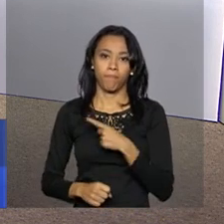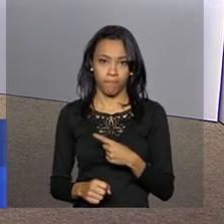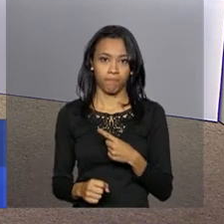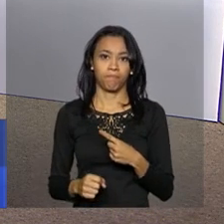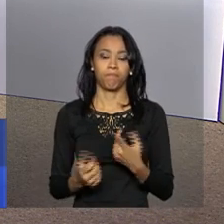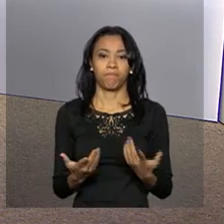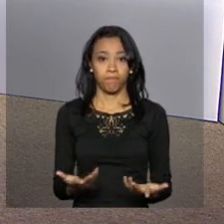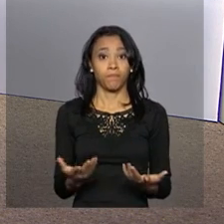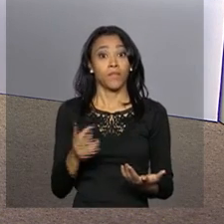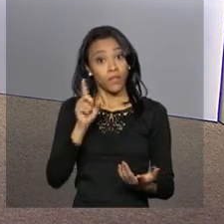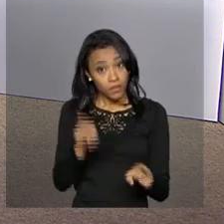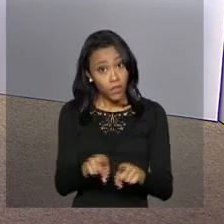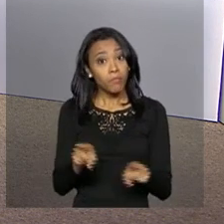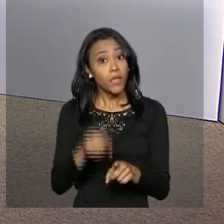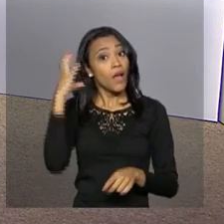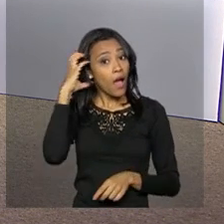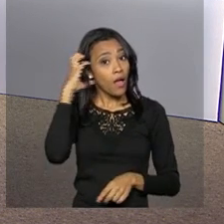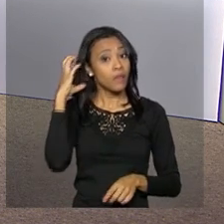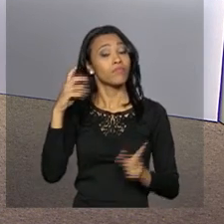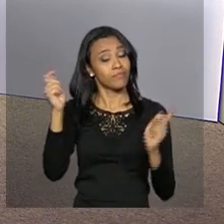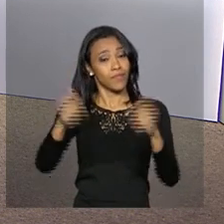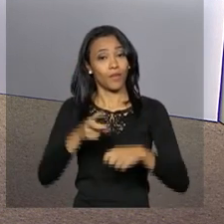facebook.com/tvnbr. E pela Rede Nacional de Rádio também.